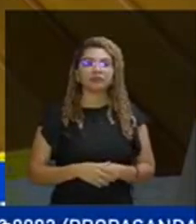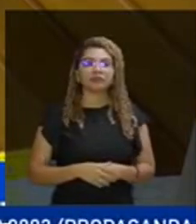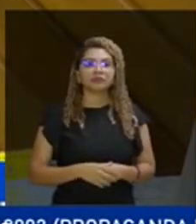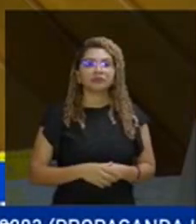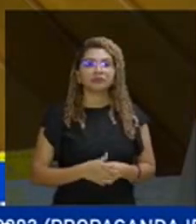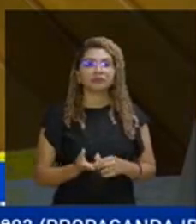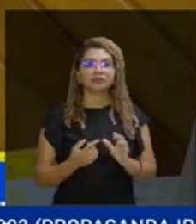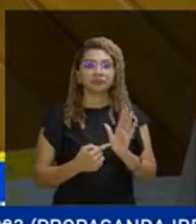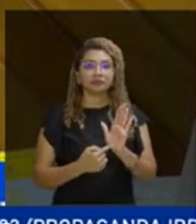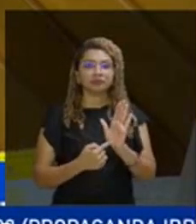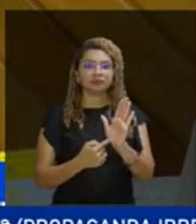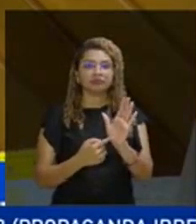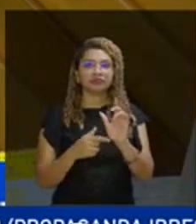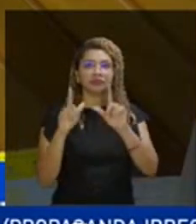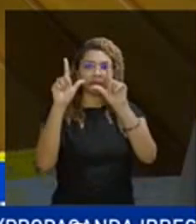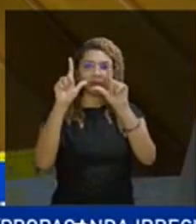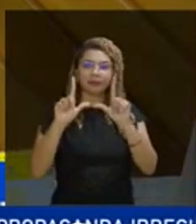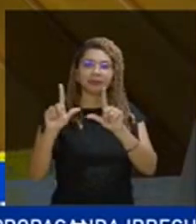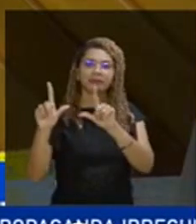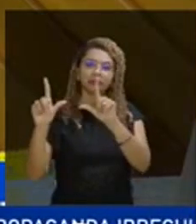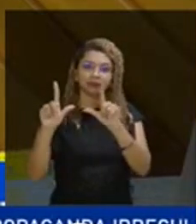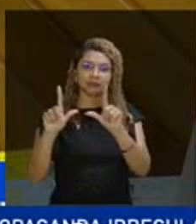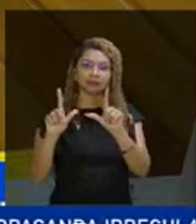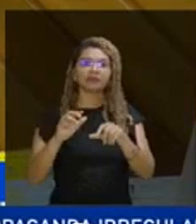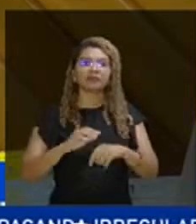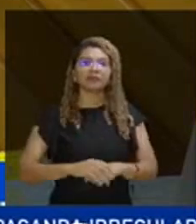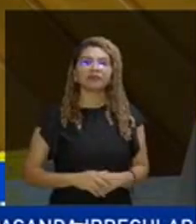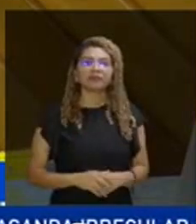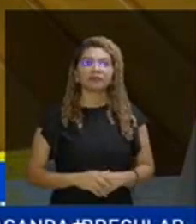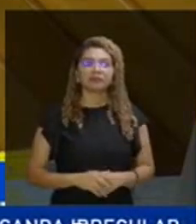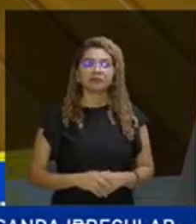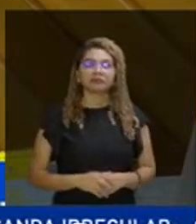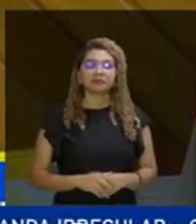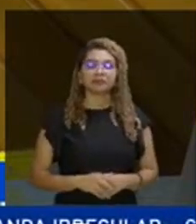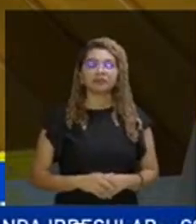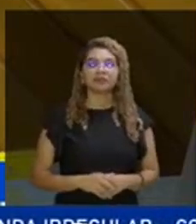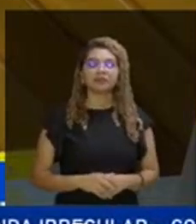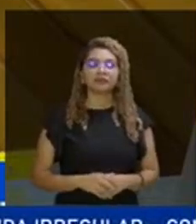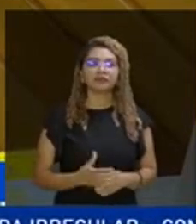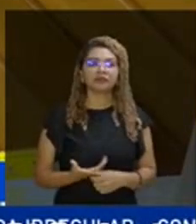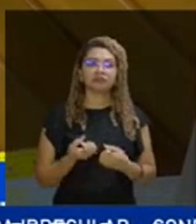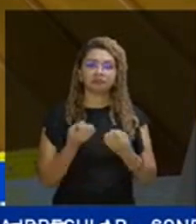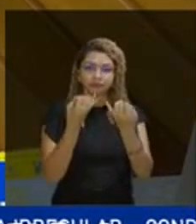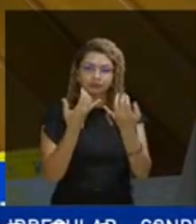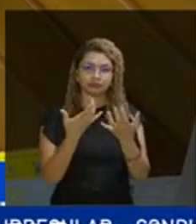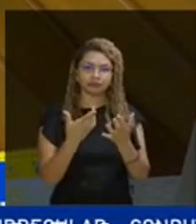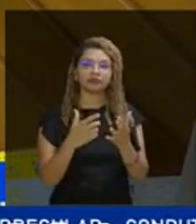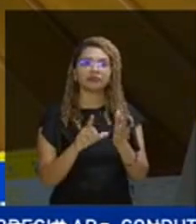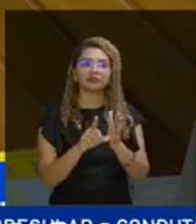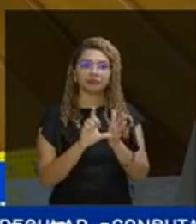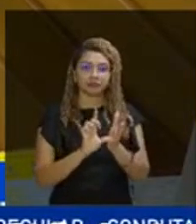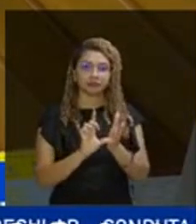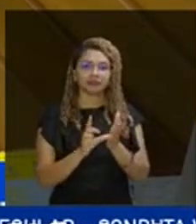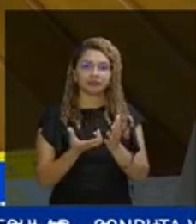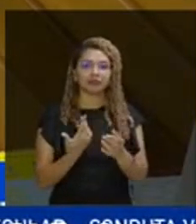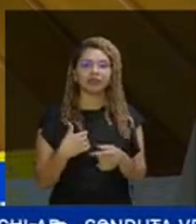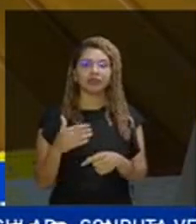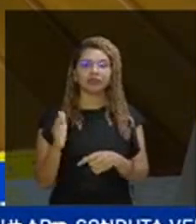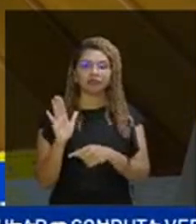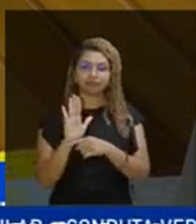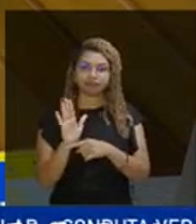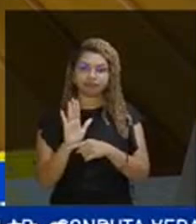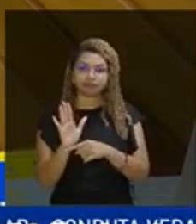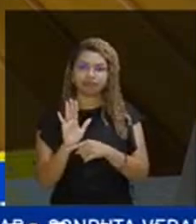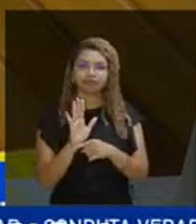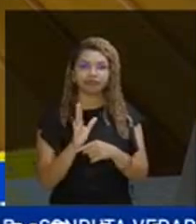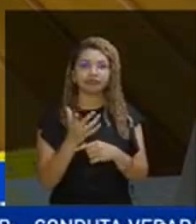exposição de placas, estandardes, faixas, cavaletes, bonecos e assemelhados. Bom, conforme dito, as imagens veiculadas não se amoldam a nenhuma